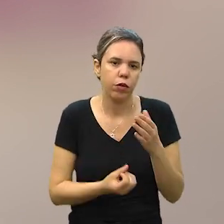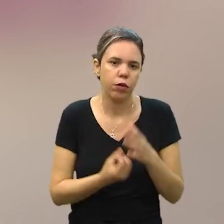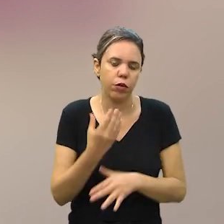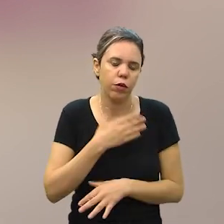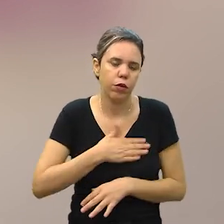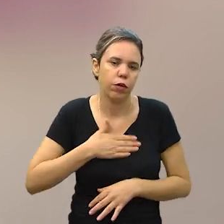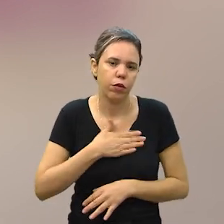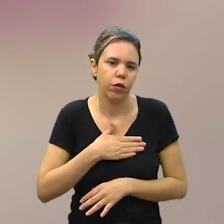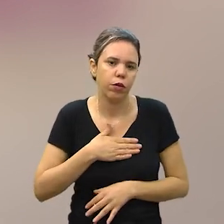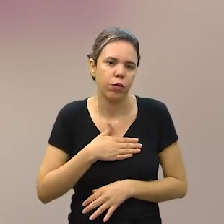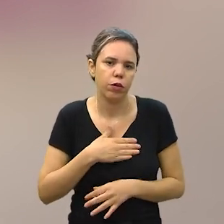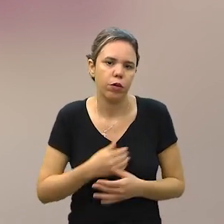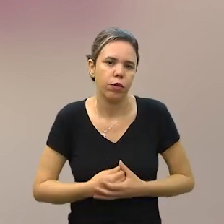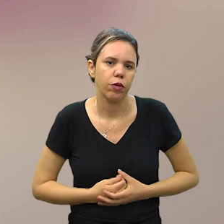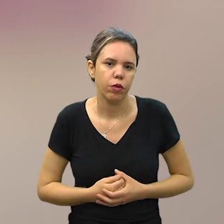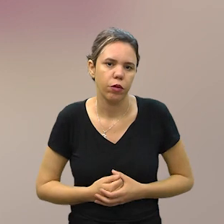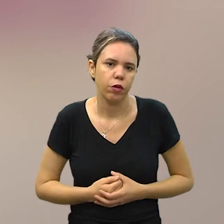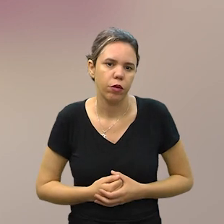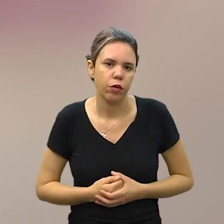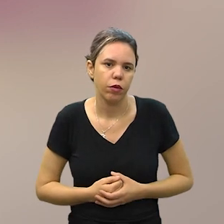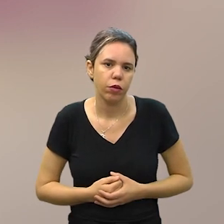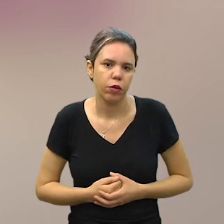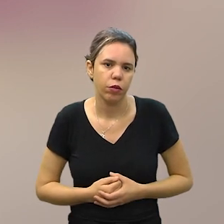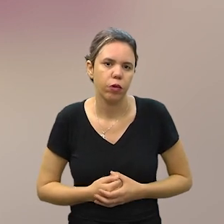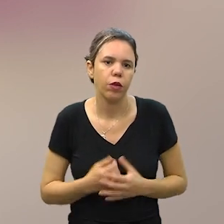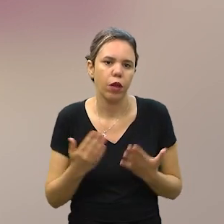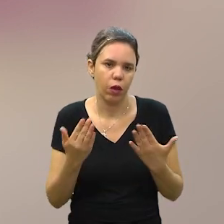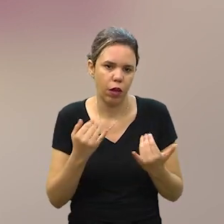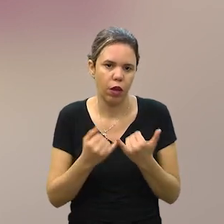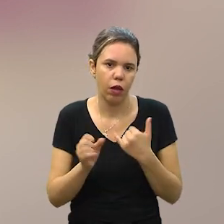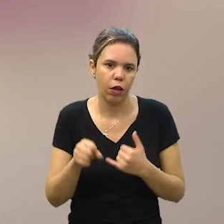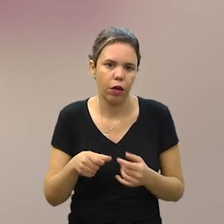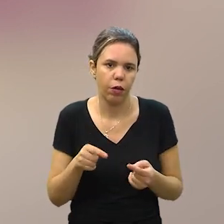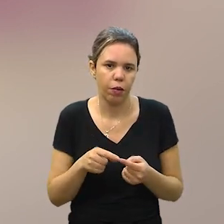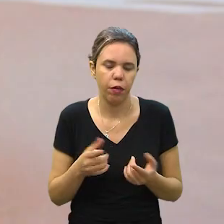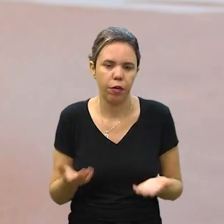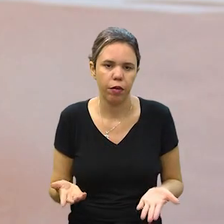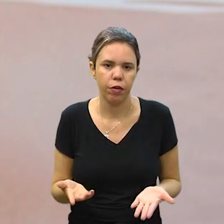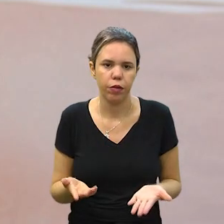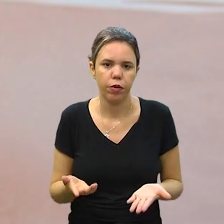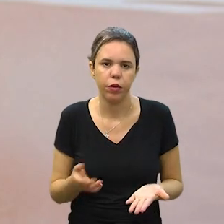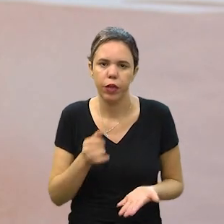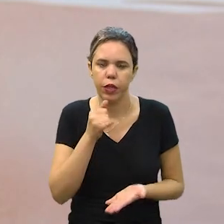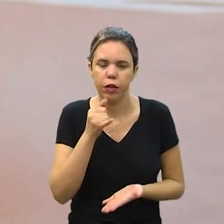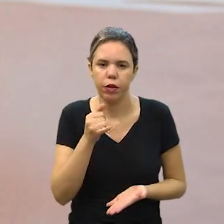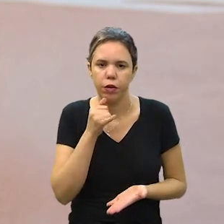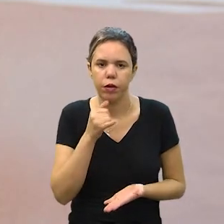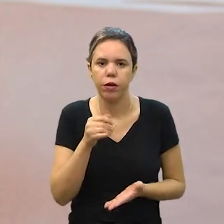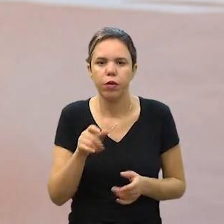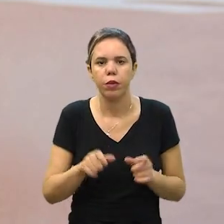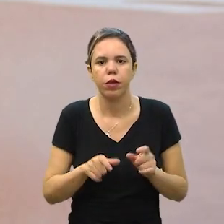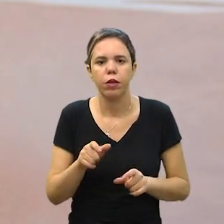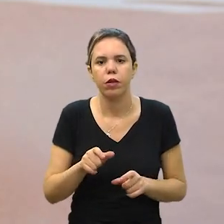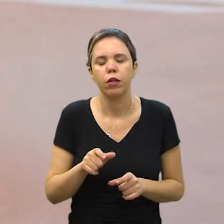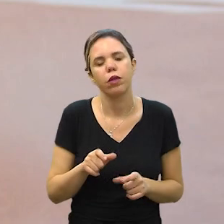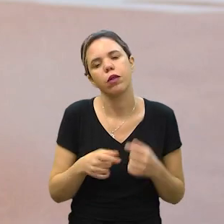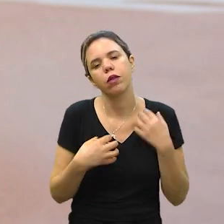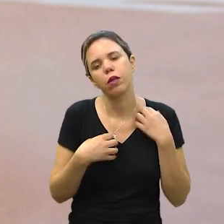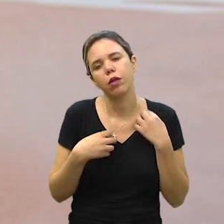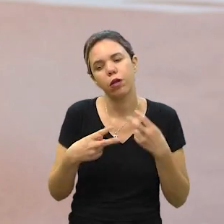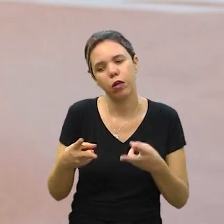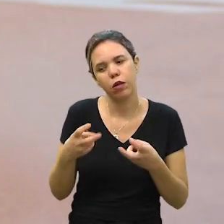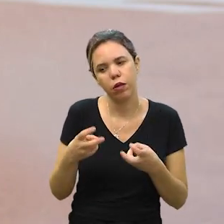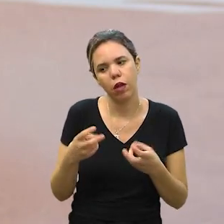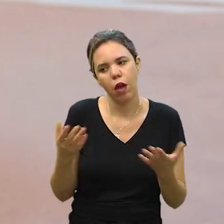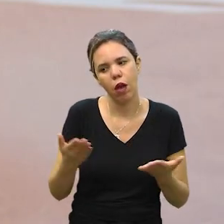que geram algum prazer para ela. Então é bem relacionado, sim. E a somatização, a